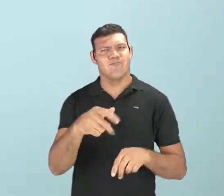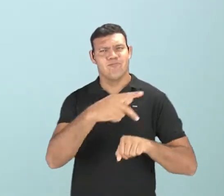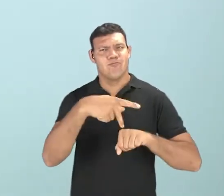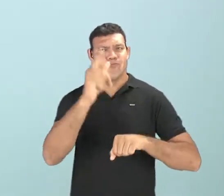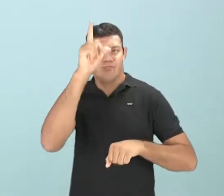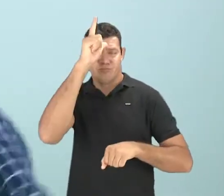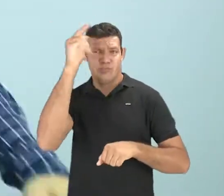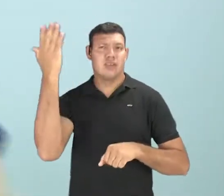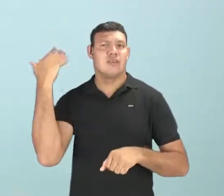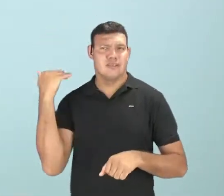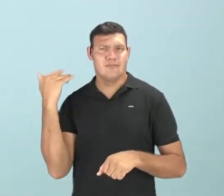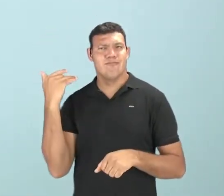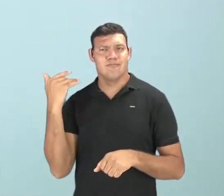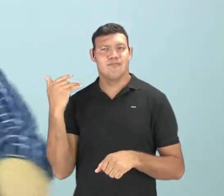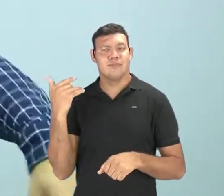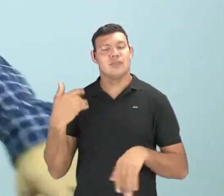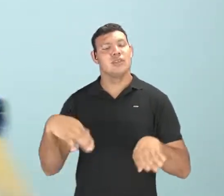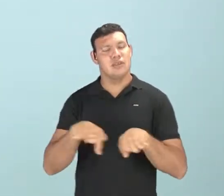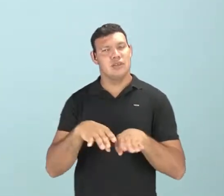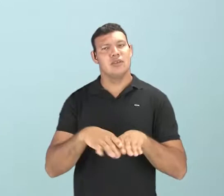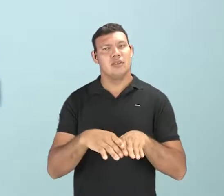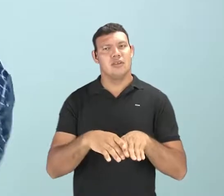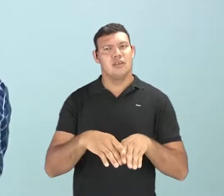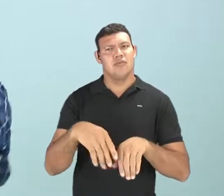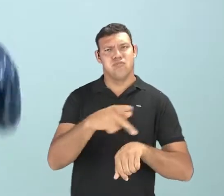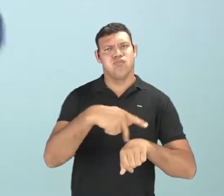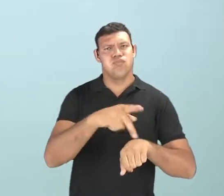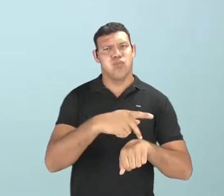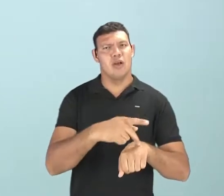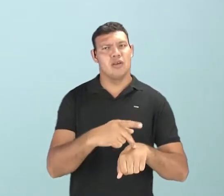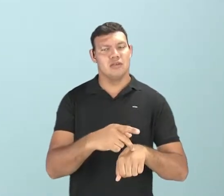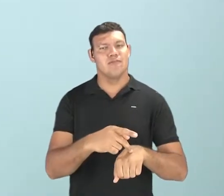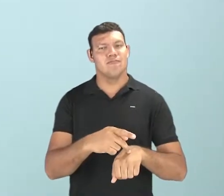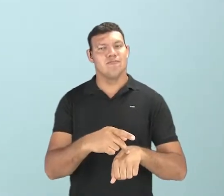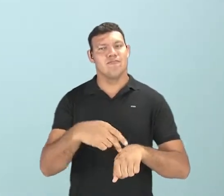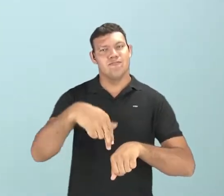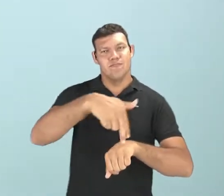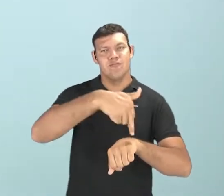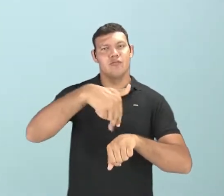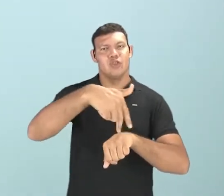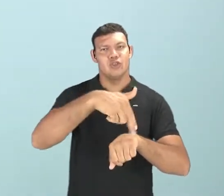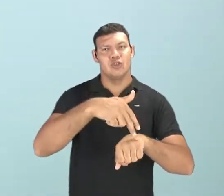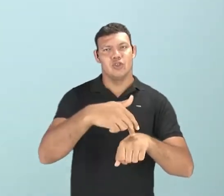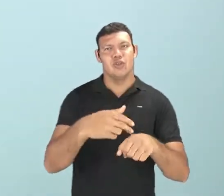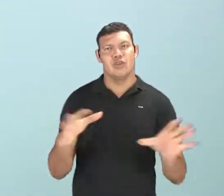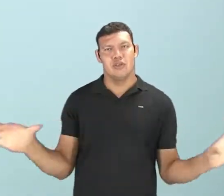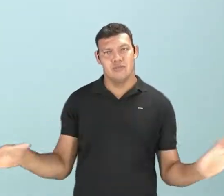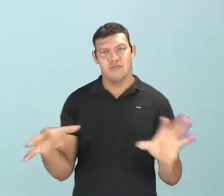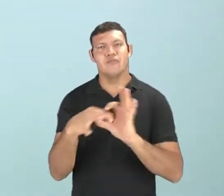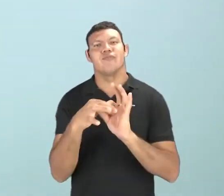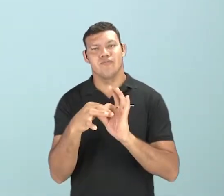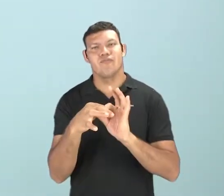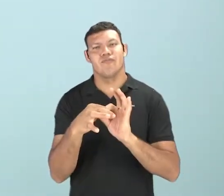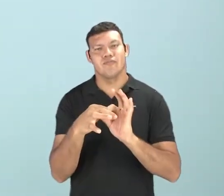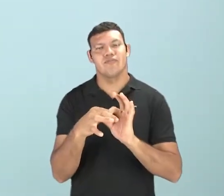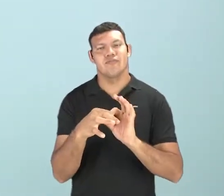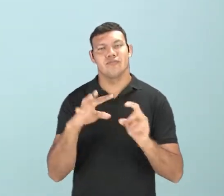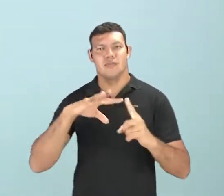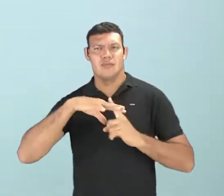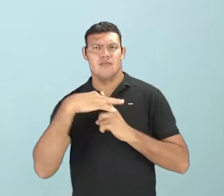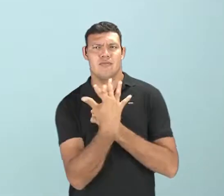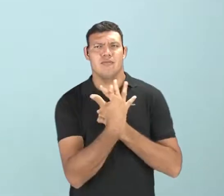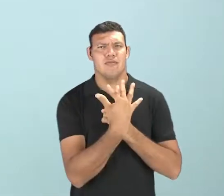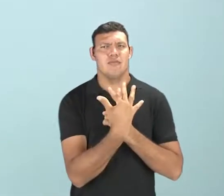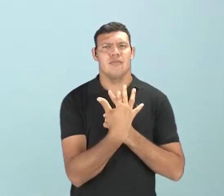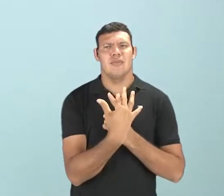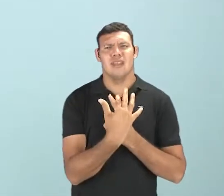vai refletir nas outras repúblicas, das outras nações que estavam dentro dessa união das repúblicas socialistas soviéticas. Para quem